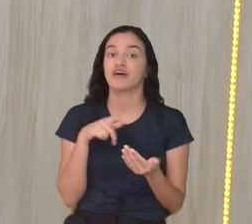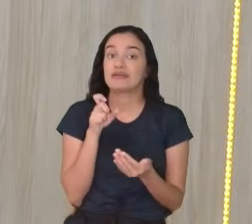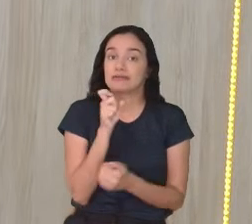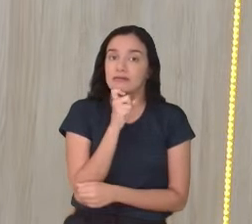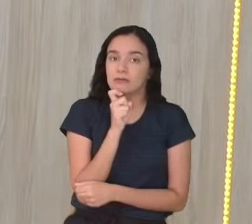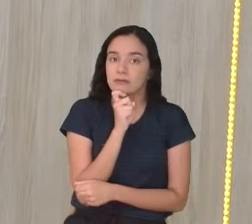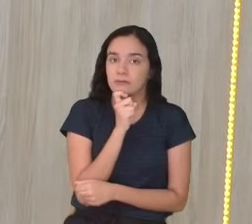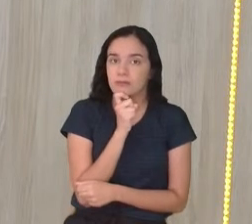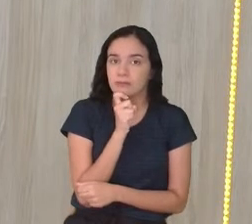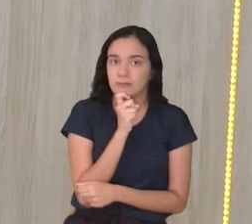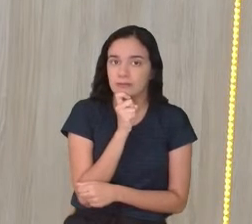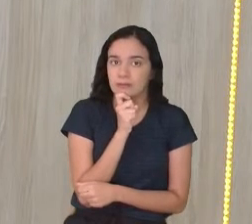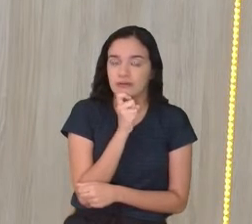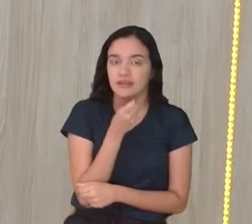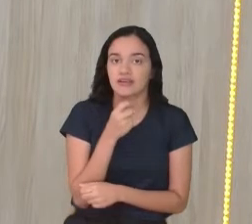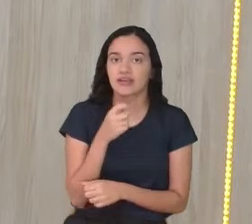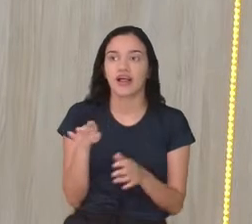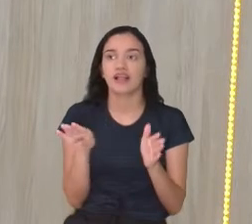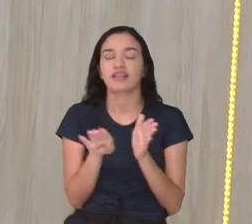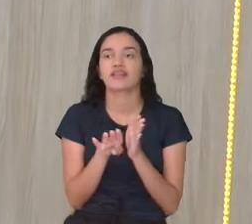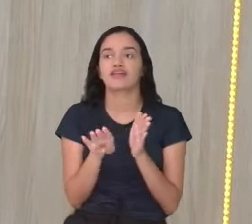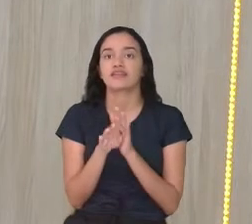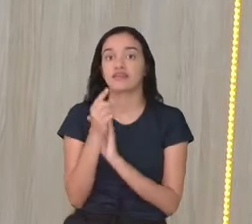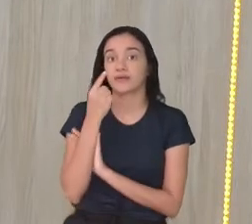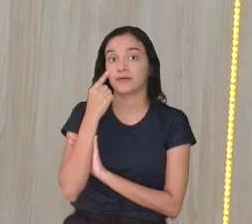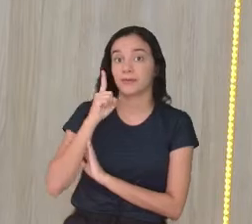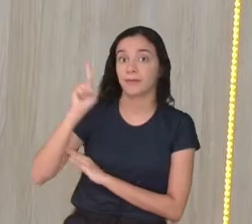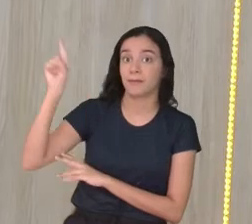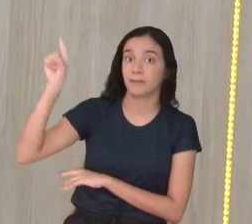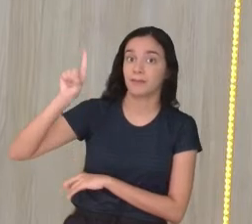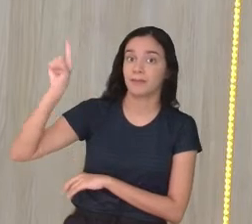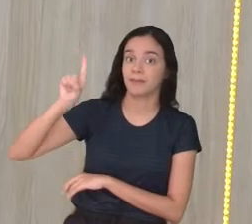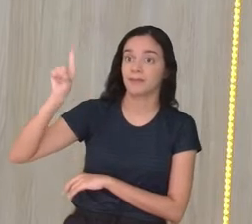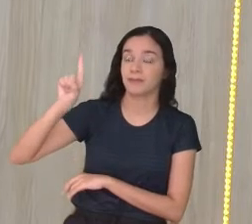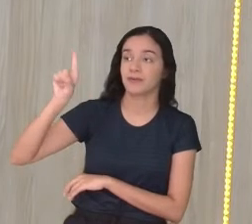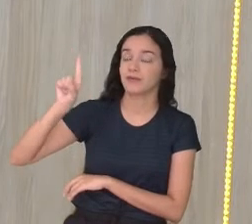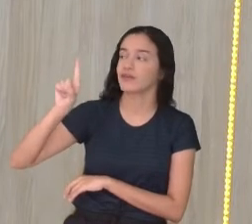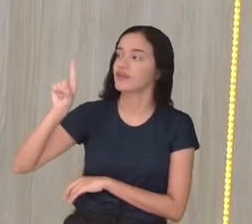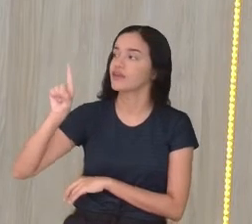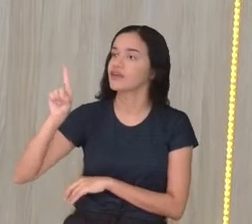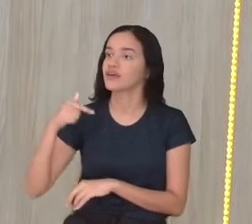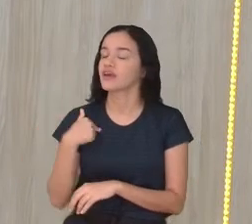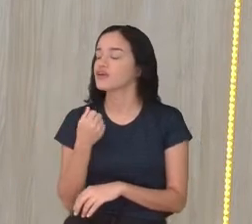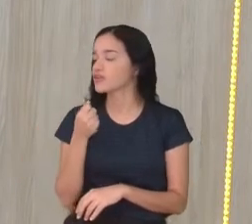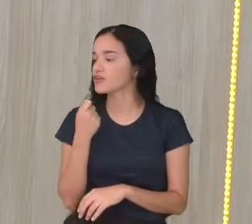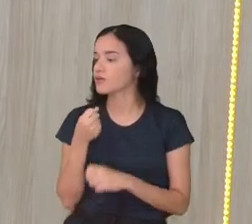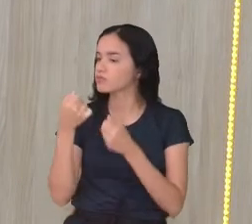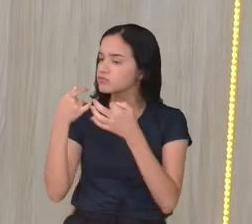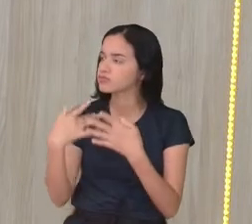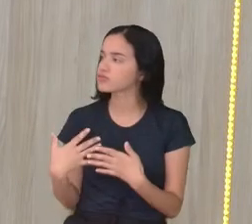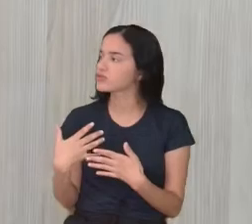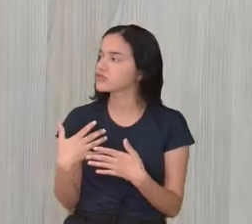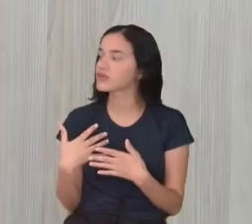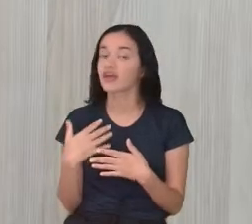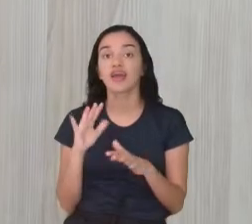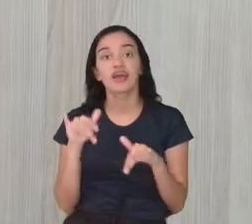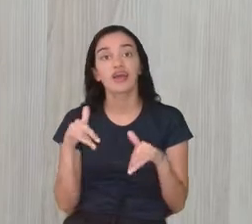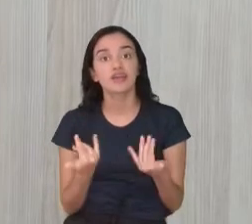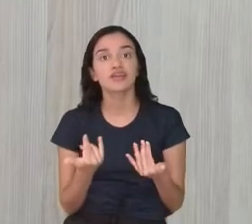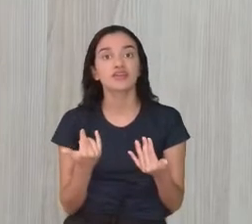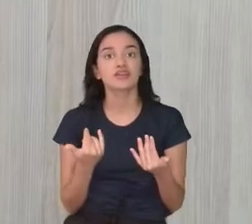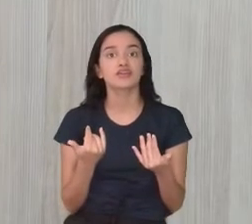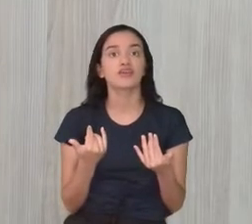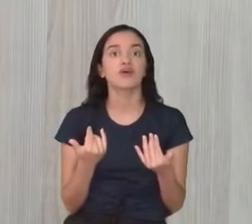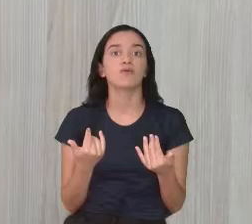esfriando até chegar nas partes polares. Me Tá permite um vendo destaque, só? professor? Diga aí, professor. Falando de